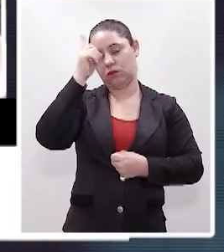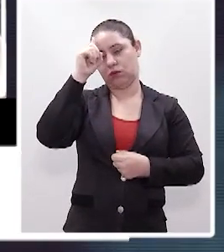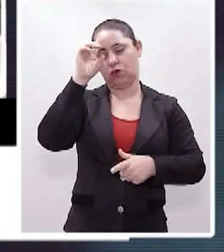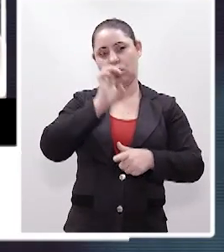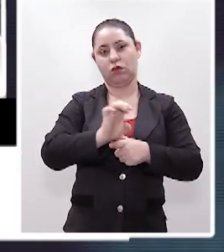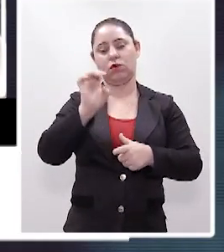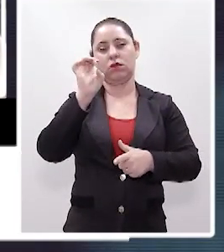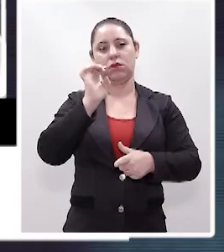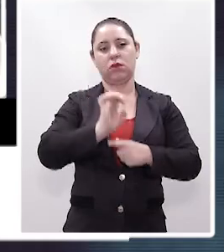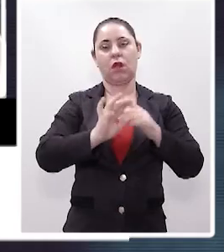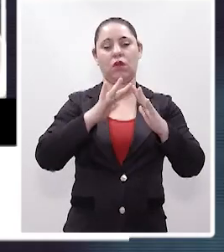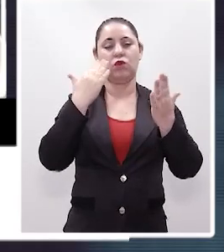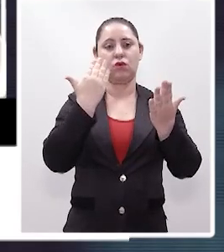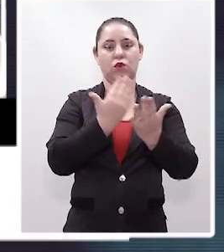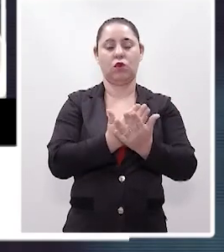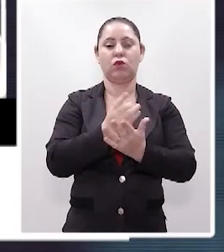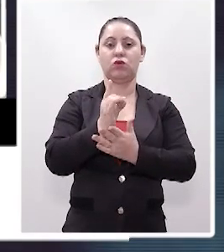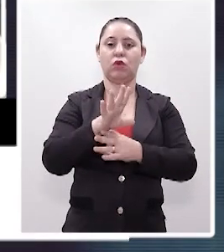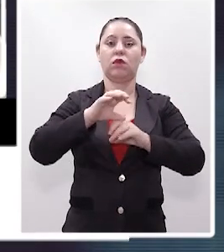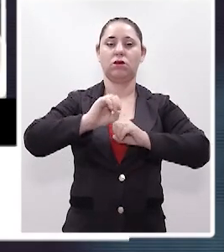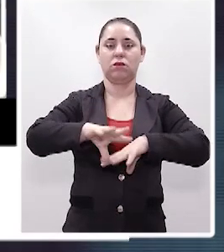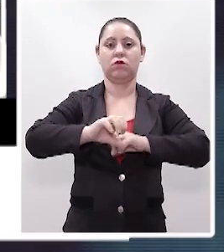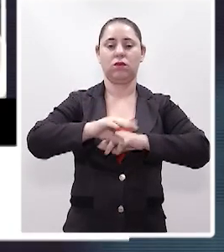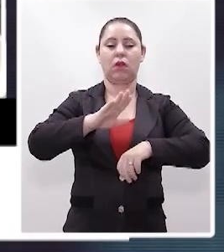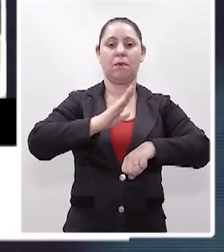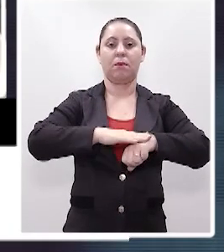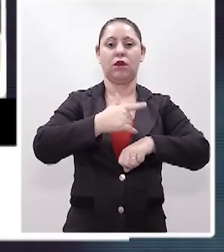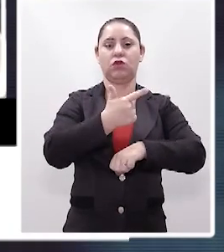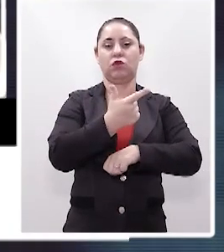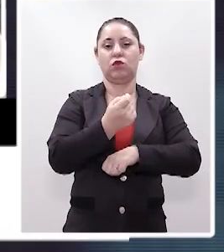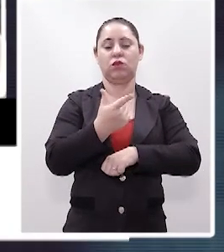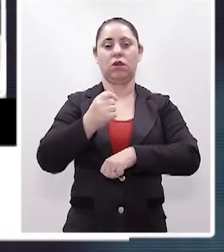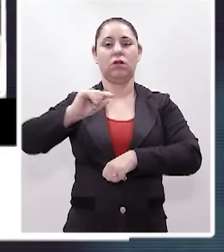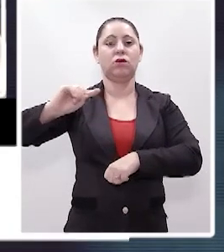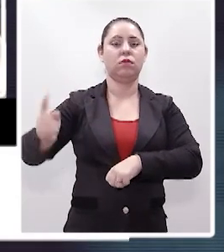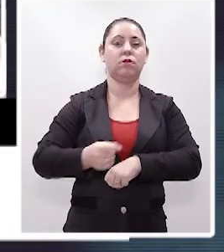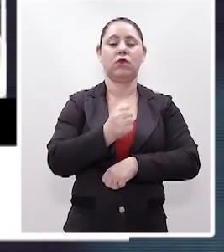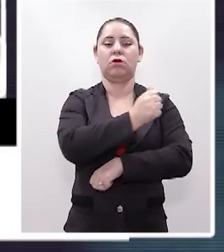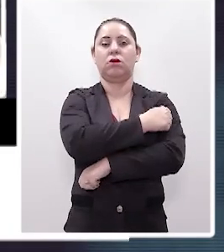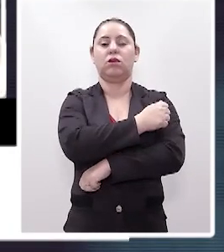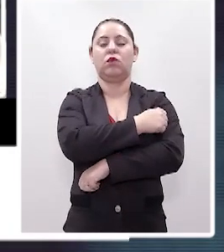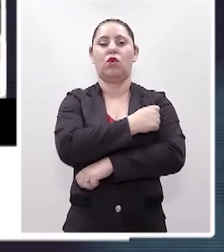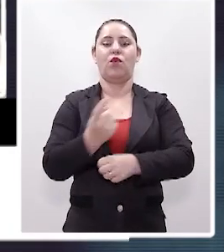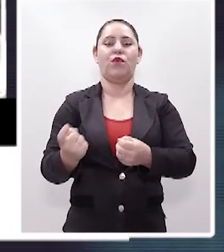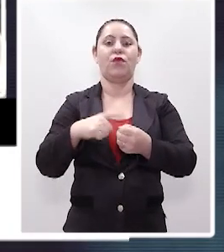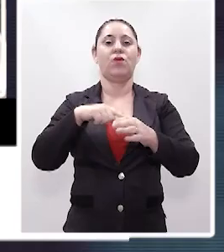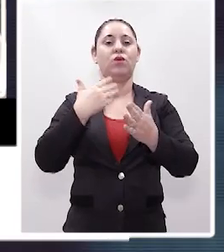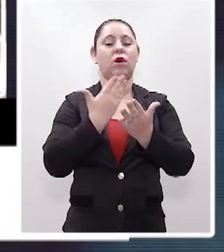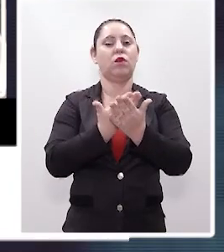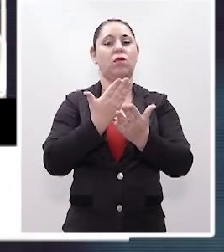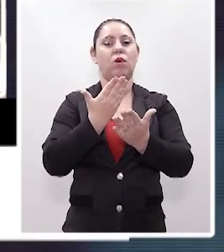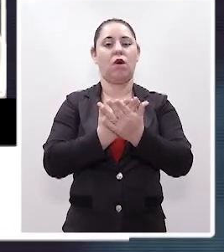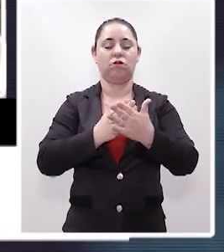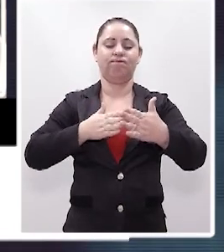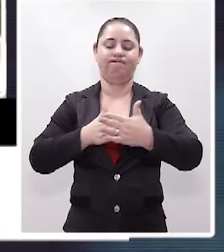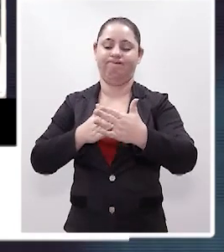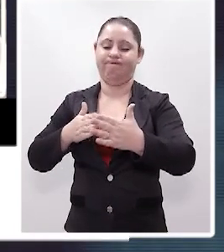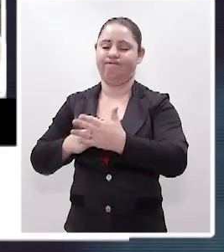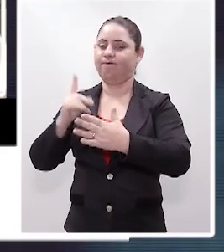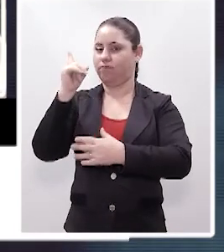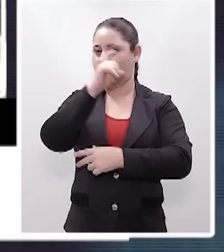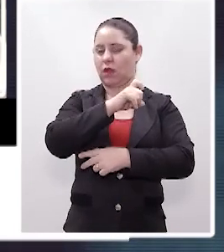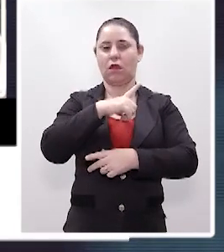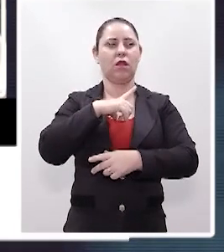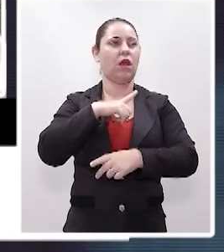o Estado, por exemplo, que só na rede estadual de ensino aí tem mais de 200 mil alunos, voltar com as aulas é um desafio, assim. Faz